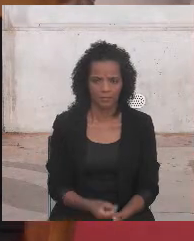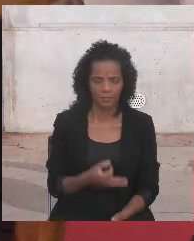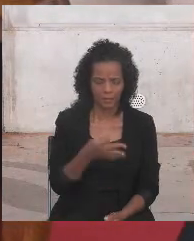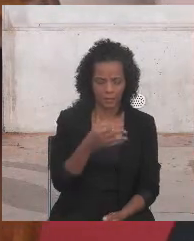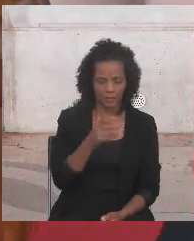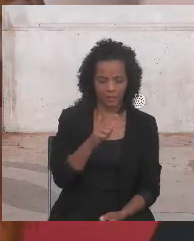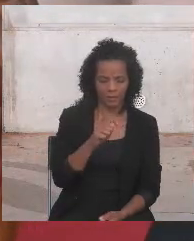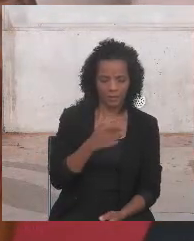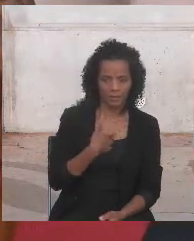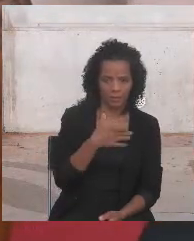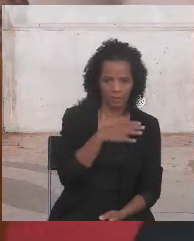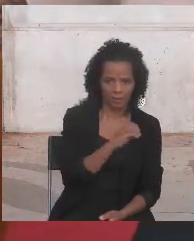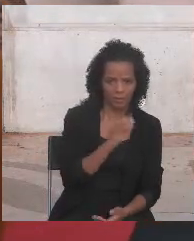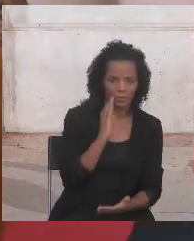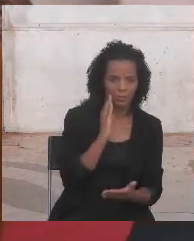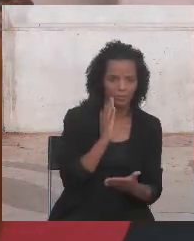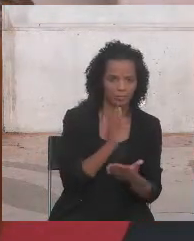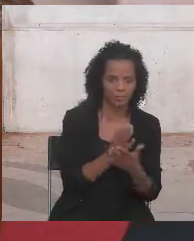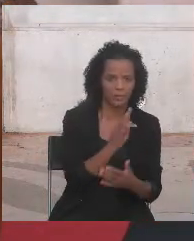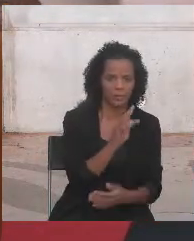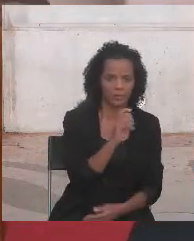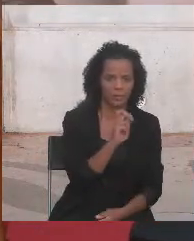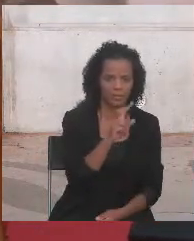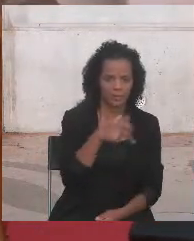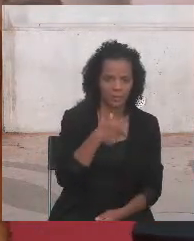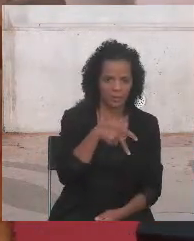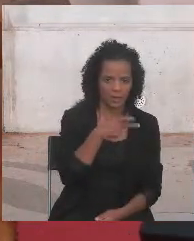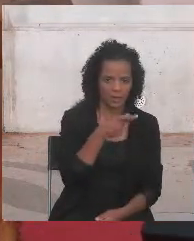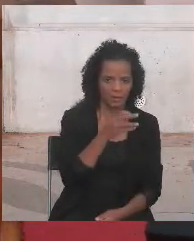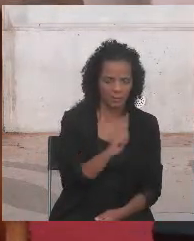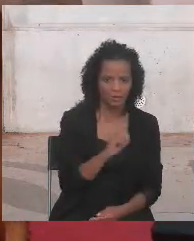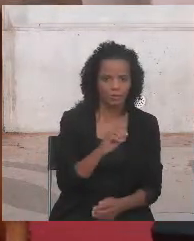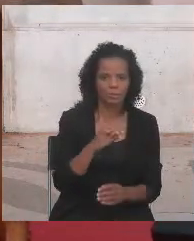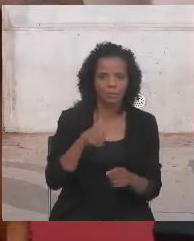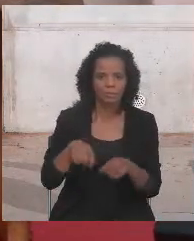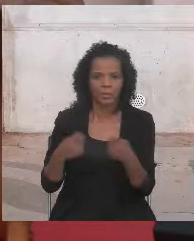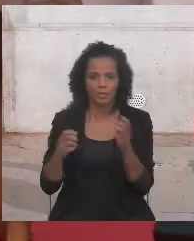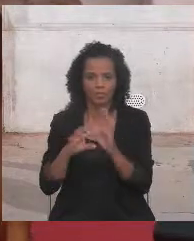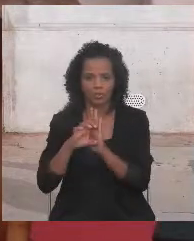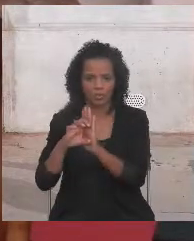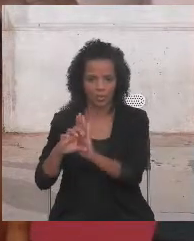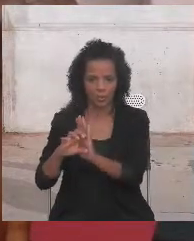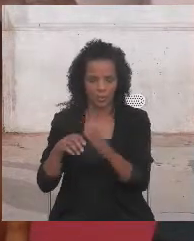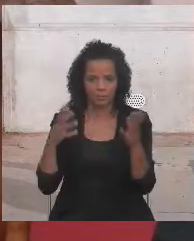Pedro Manuel de Andrade Pessanha Fernandes, Chega.